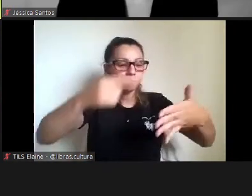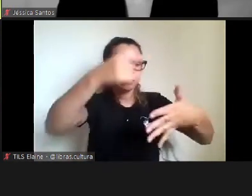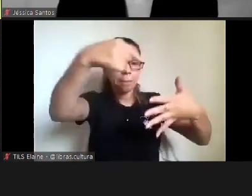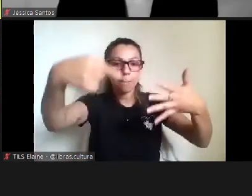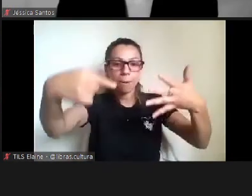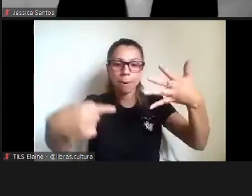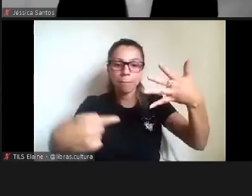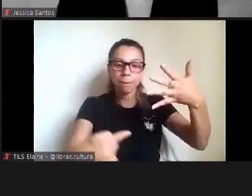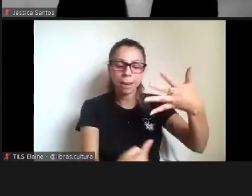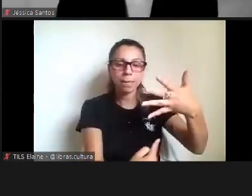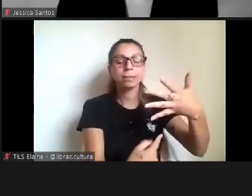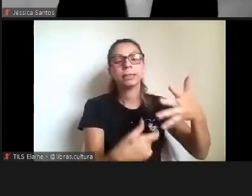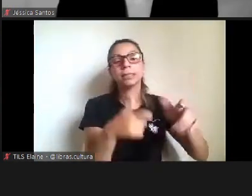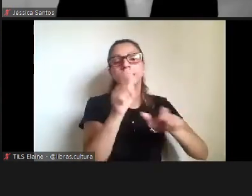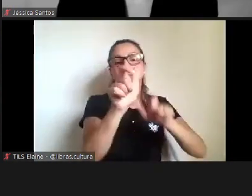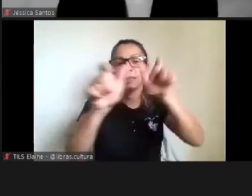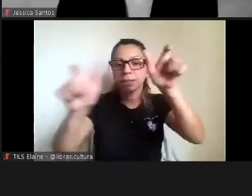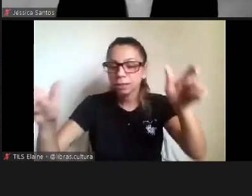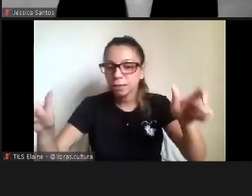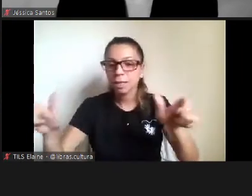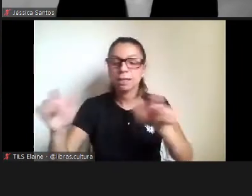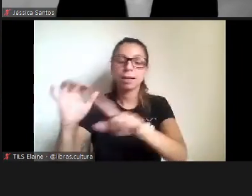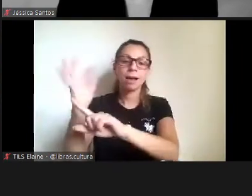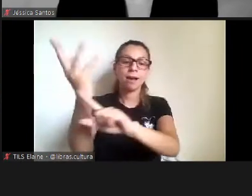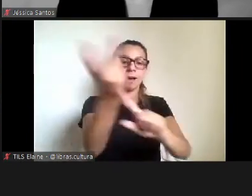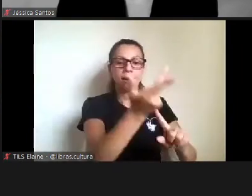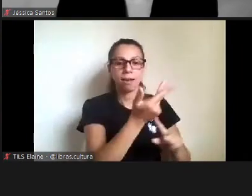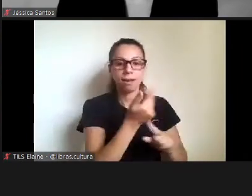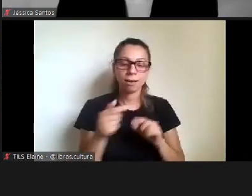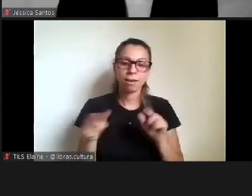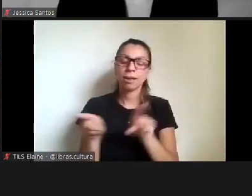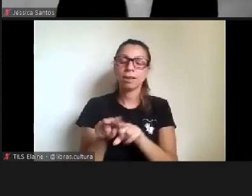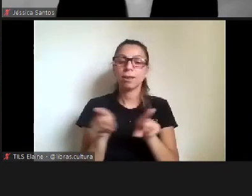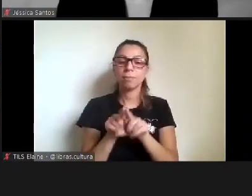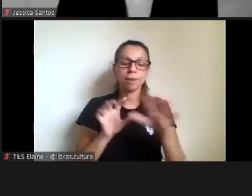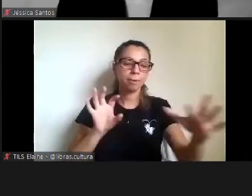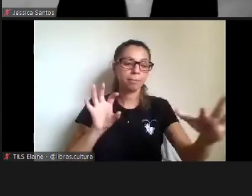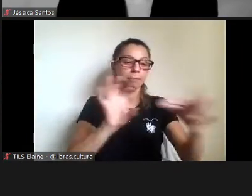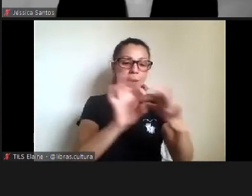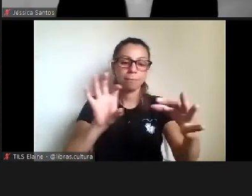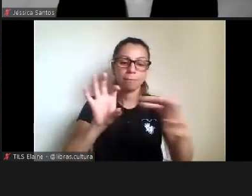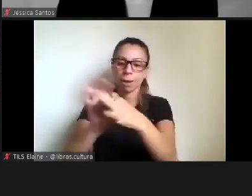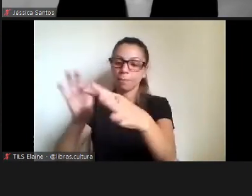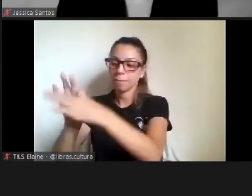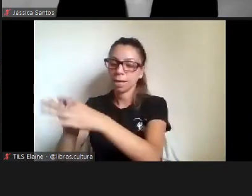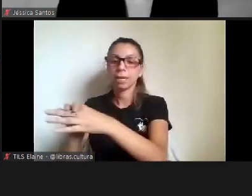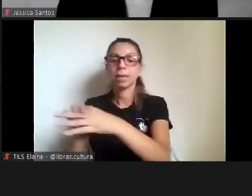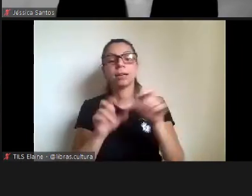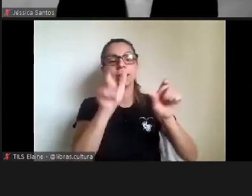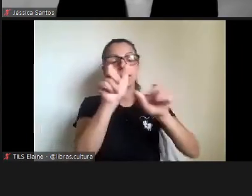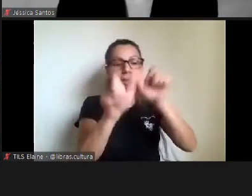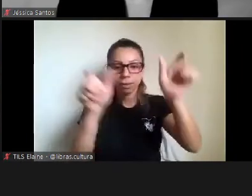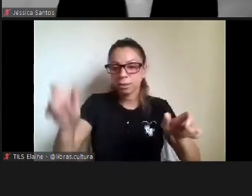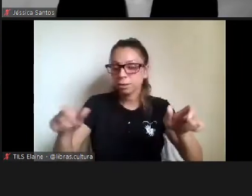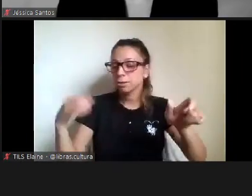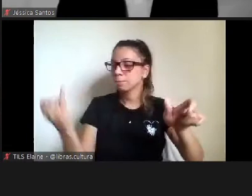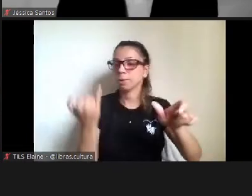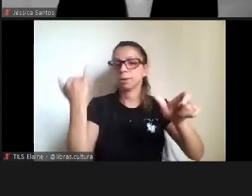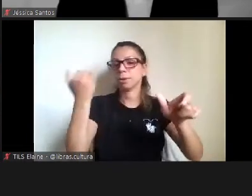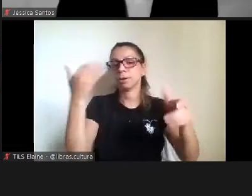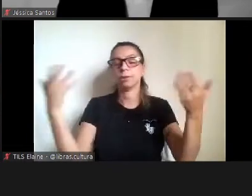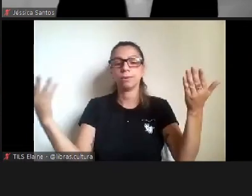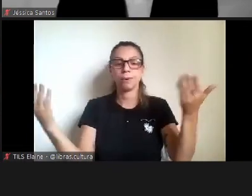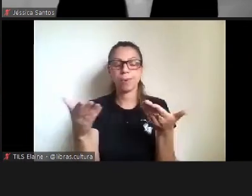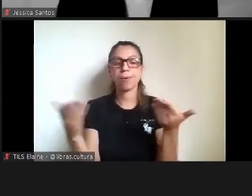desses trabalhos, inclusive buscando essa interseção entre esses três trabalhos, a partir desses três lugares tão importantes hoje, né? Que